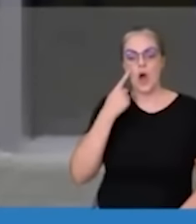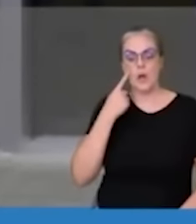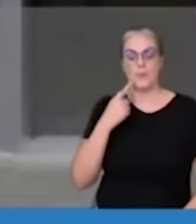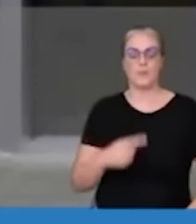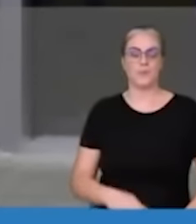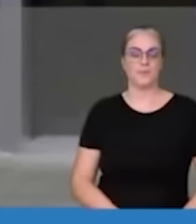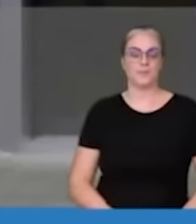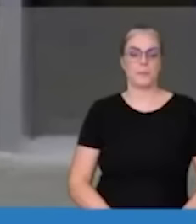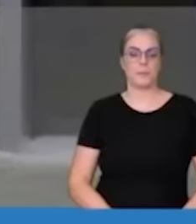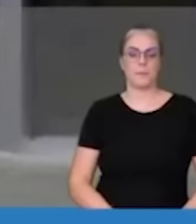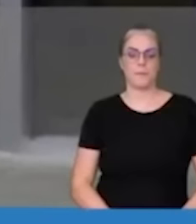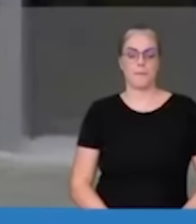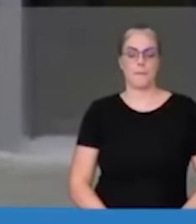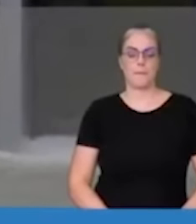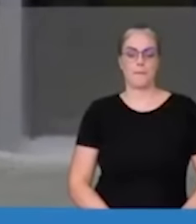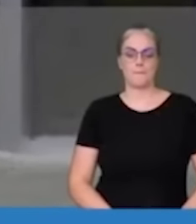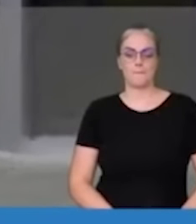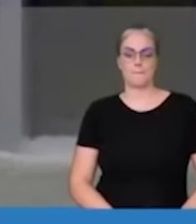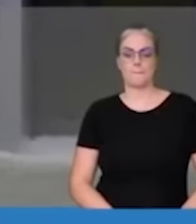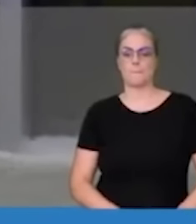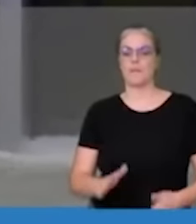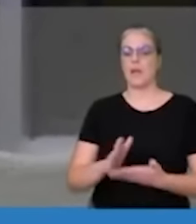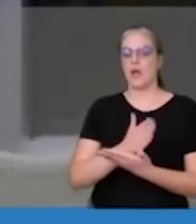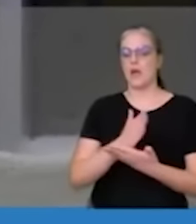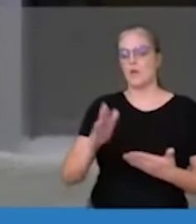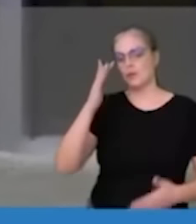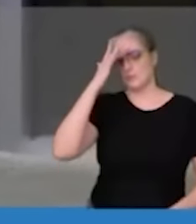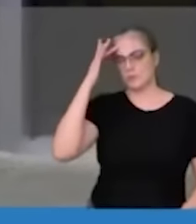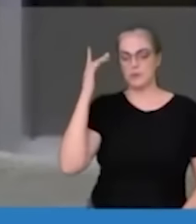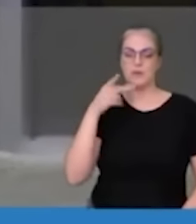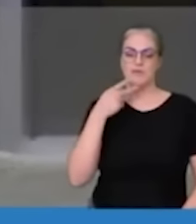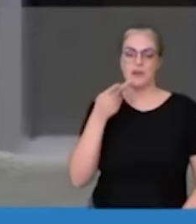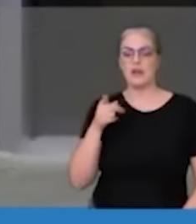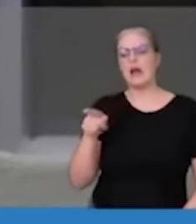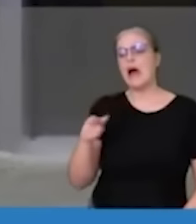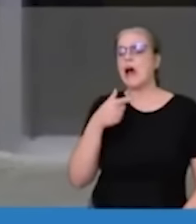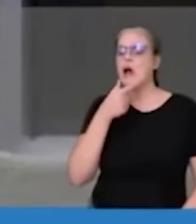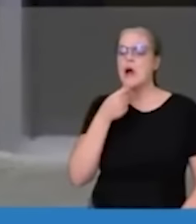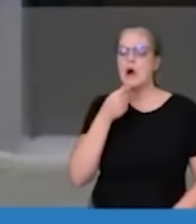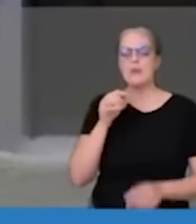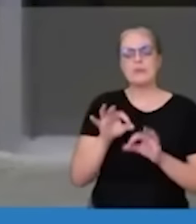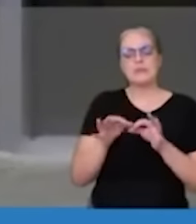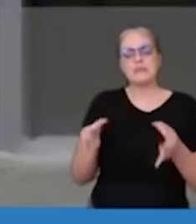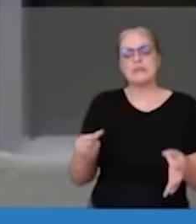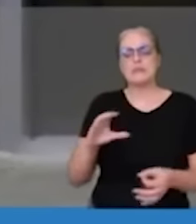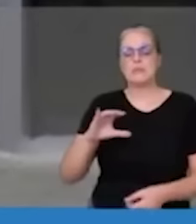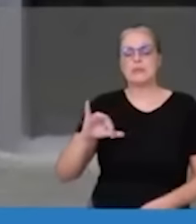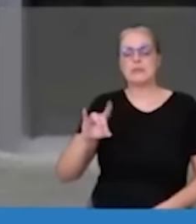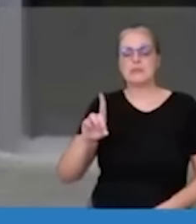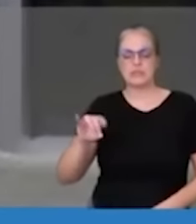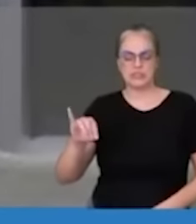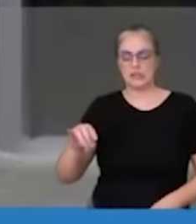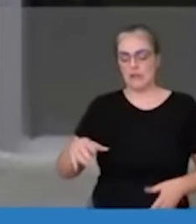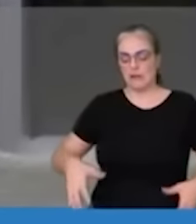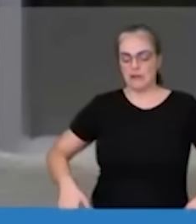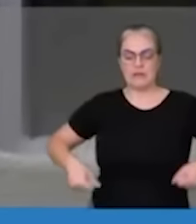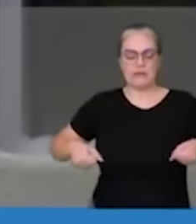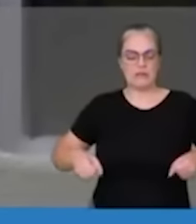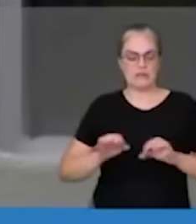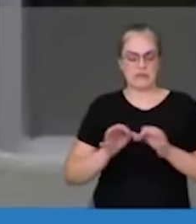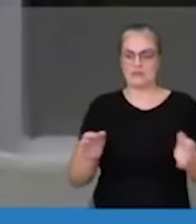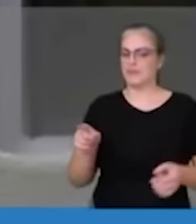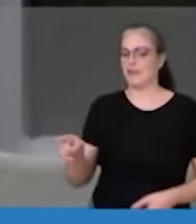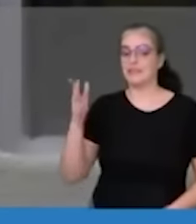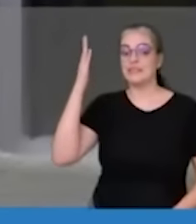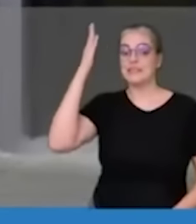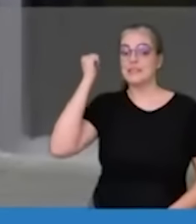o Cid, que tem gente falando que ele era só um carregador de malas, né? Ele sabia de tudo. A começar,